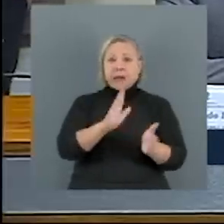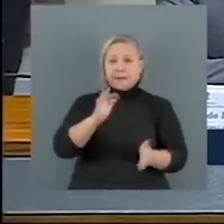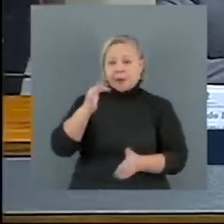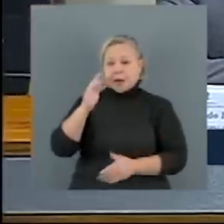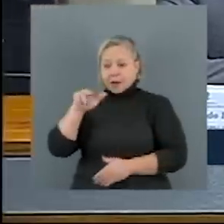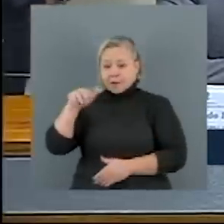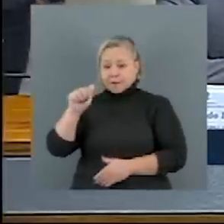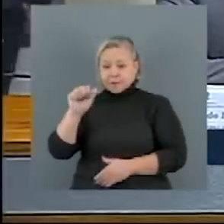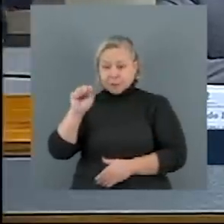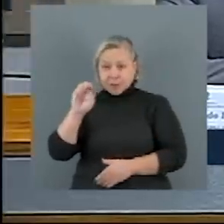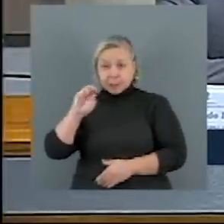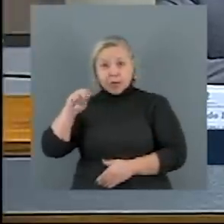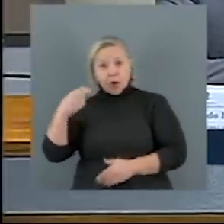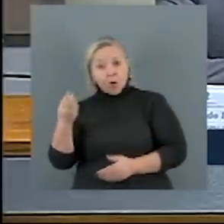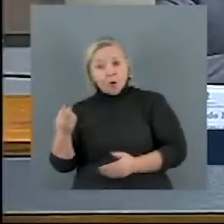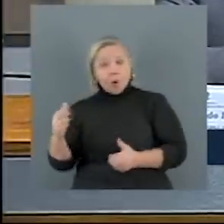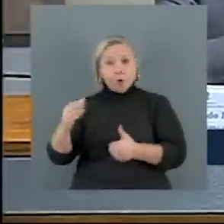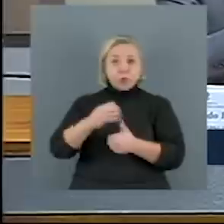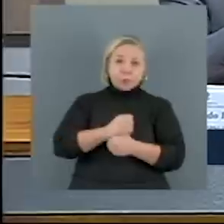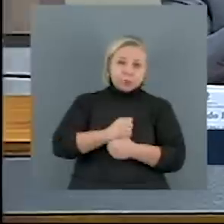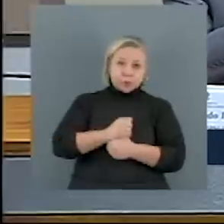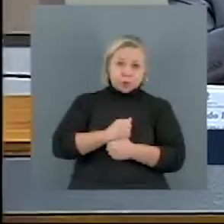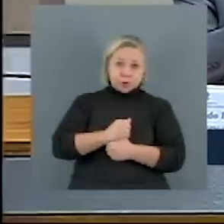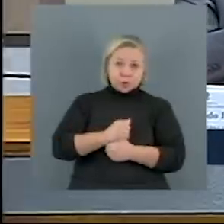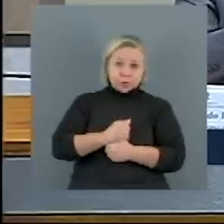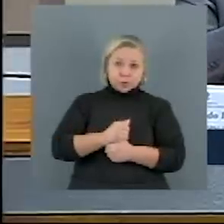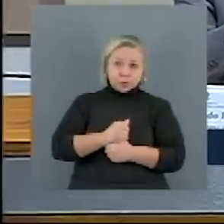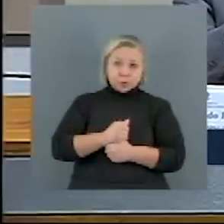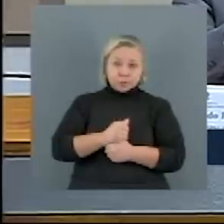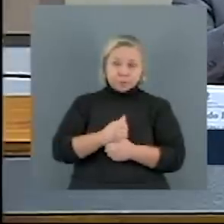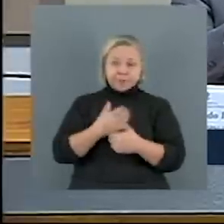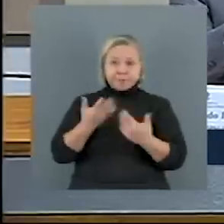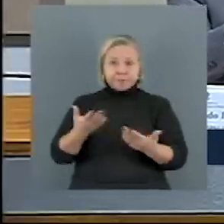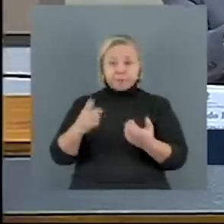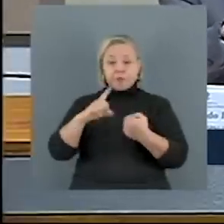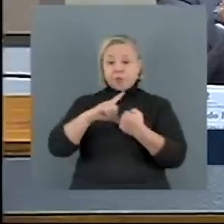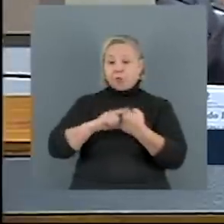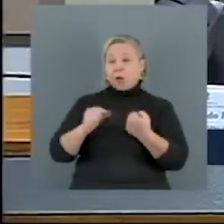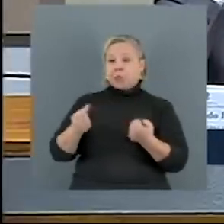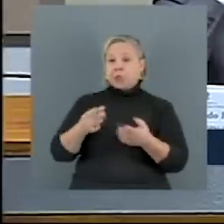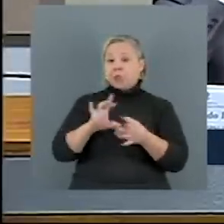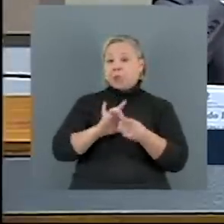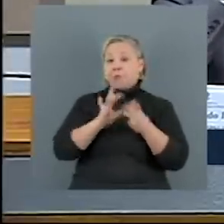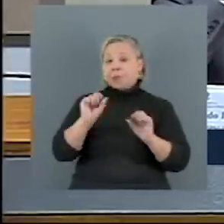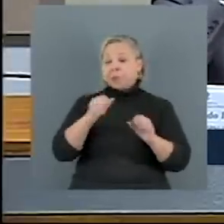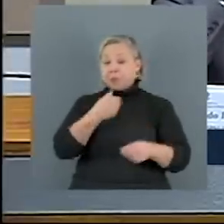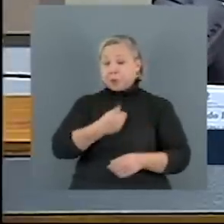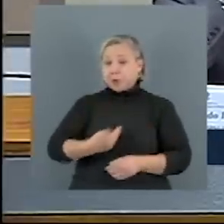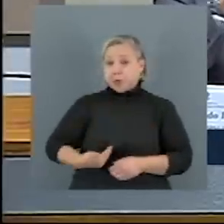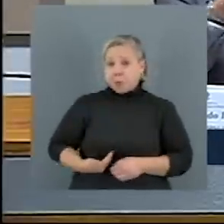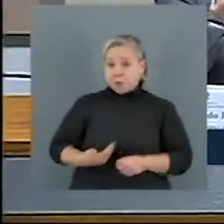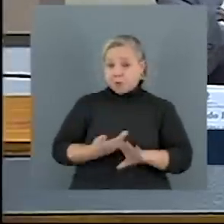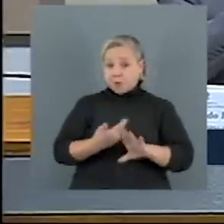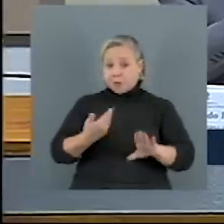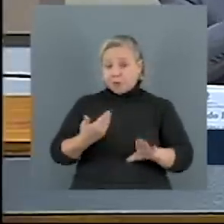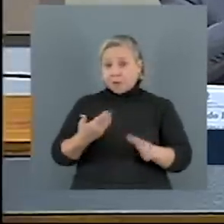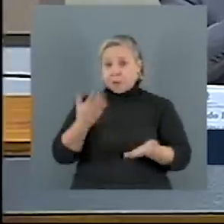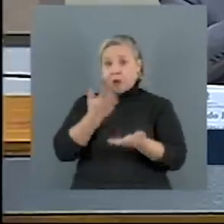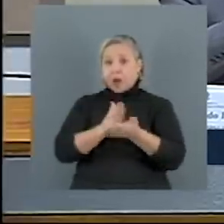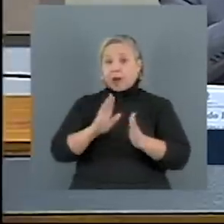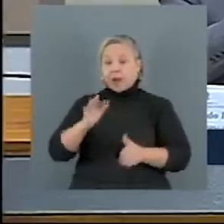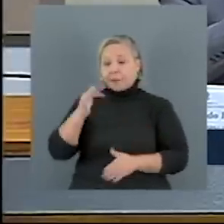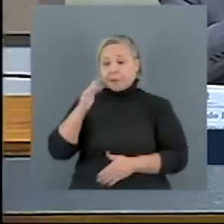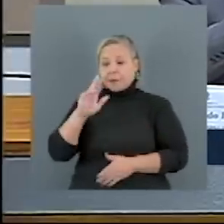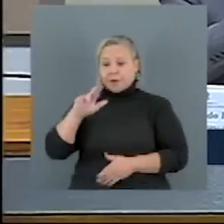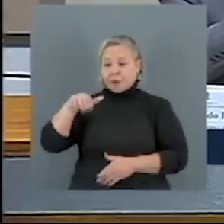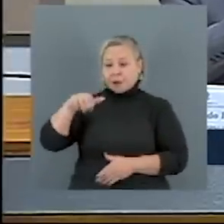foi substituído por um... por um artigo que permite com que o governo extinga a FUNASA. Mas nesse mesmo